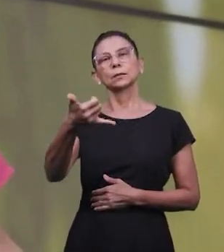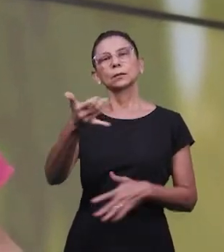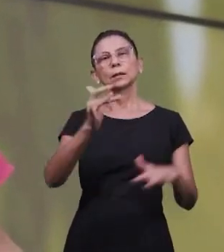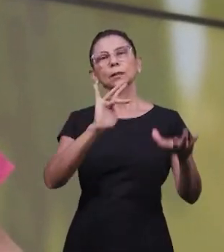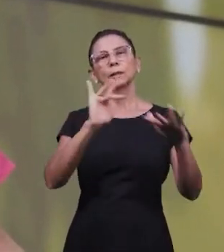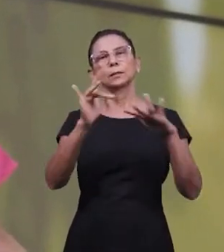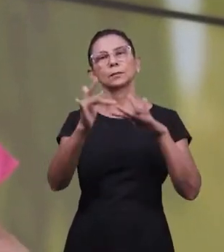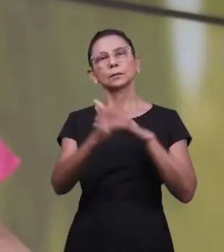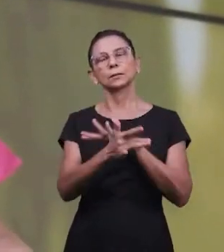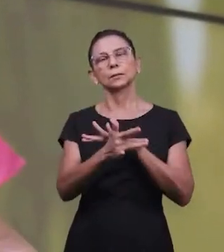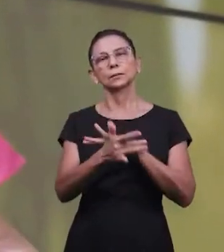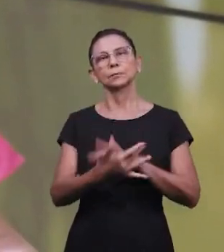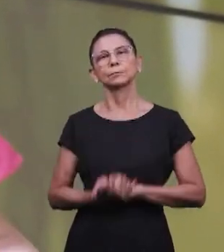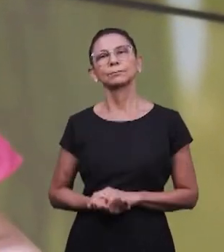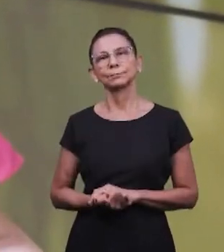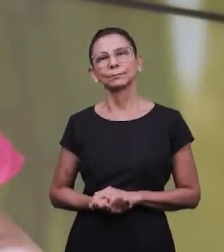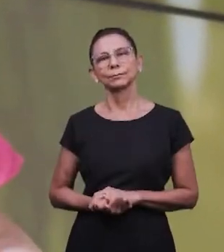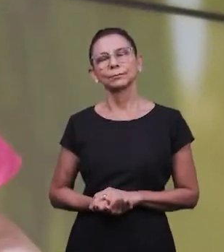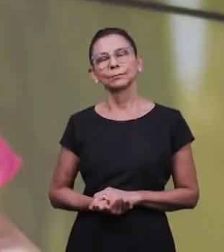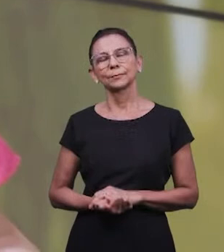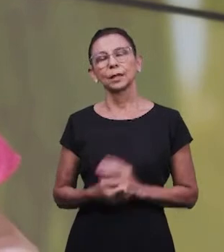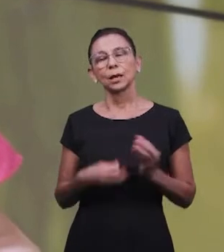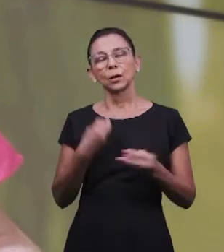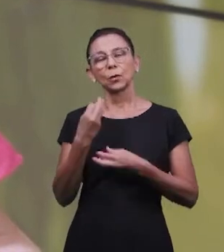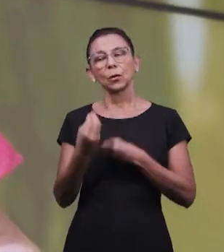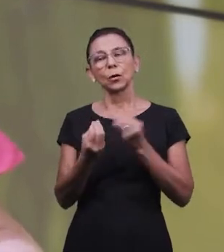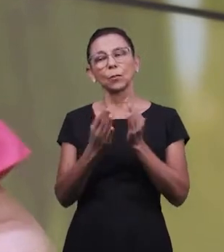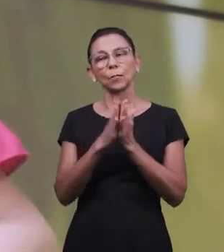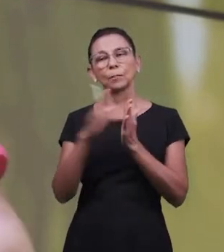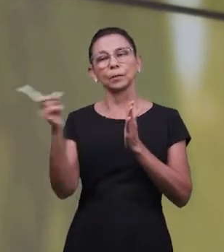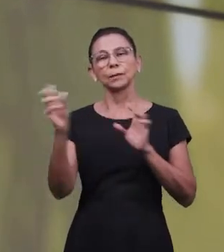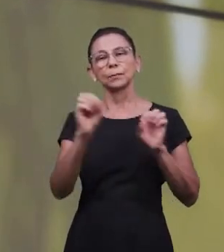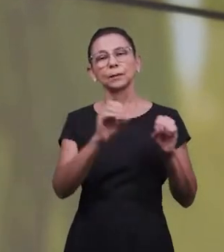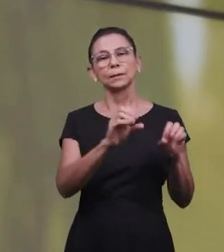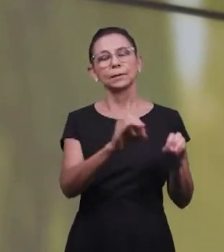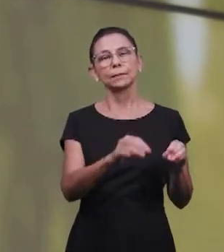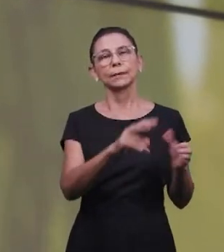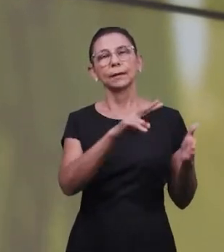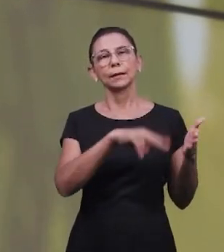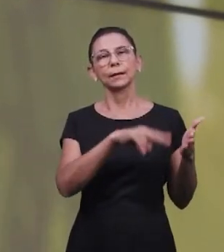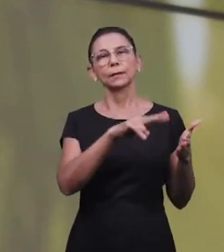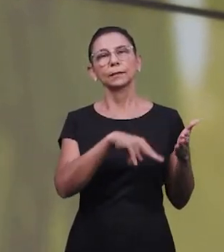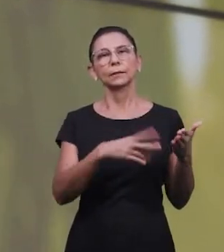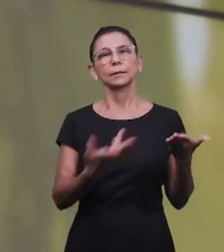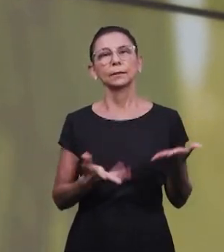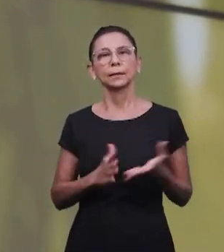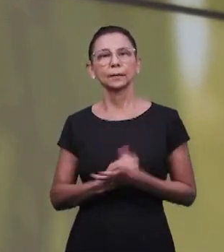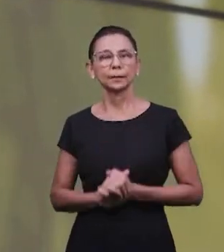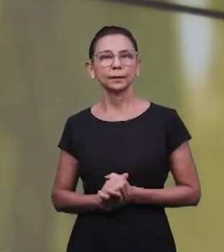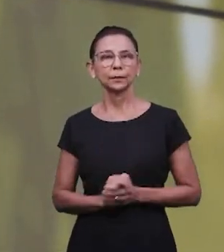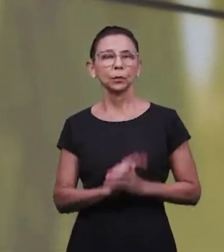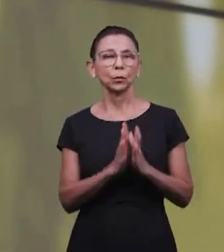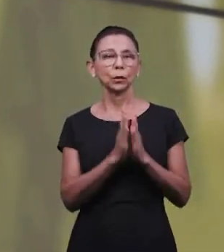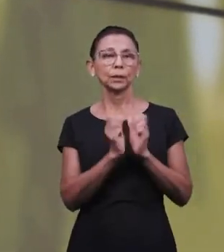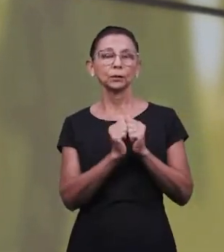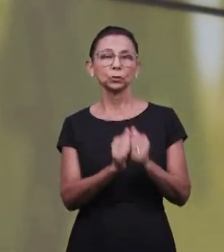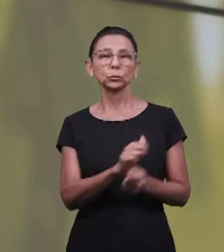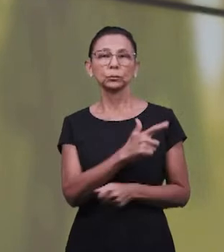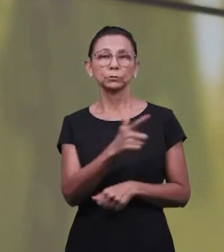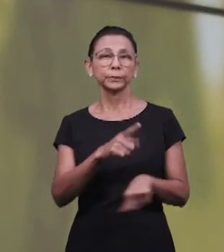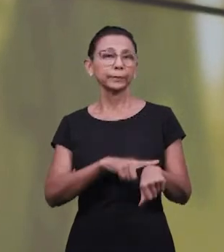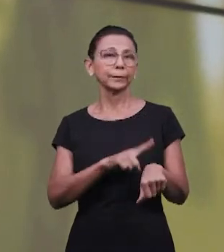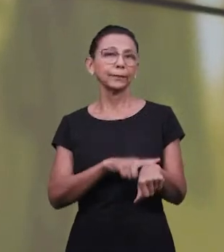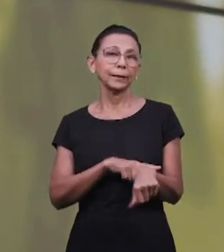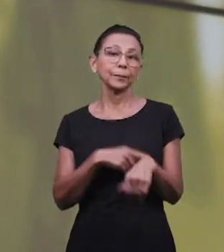ensinar a palavra, eu não vou ter o tempo de fazer a leitura, à noite eu não vou ter o tempo de orar junto, e assim essa criança